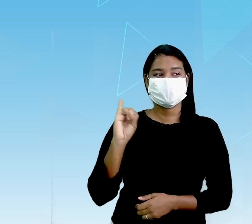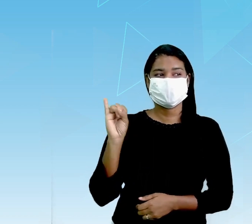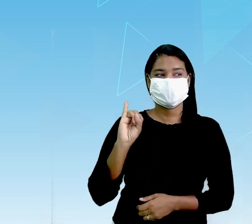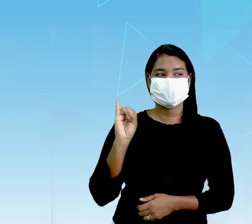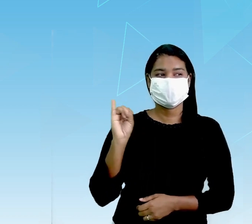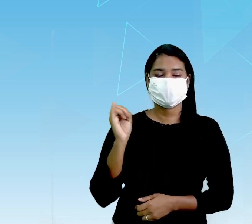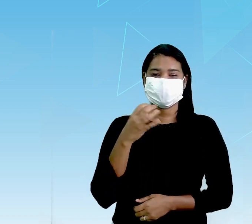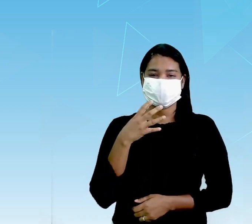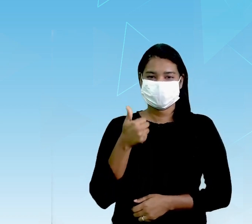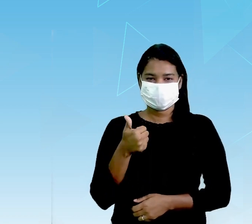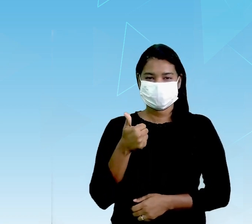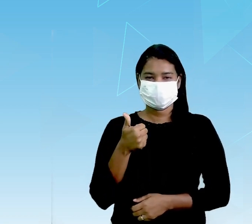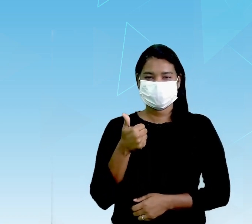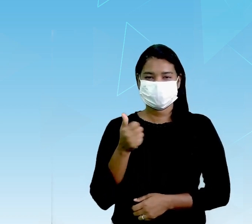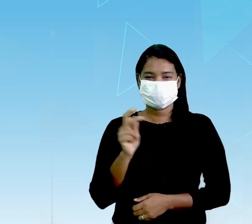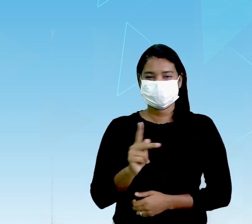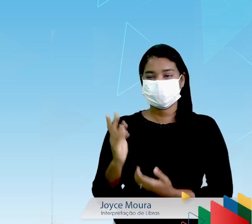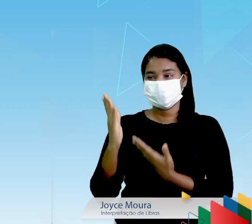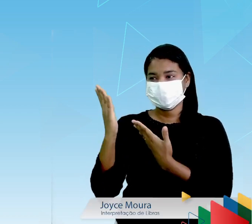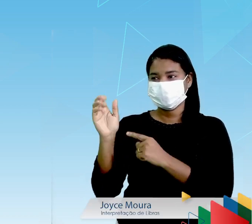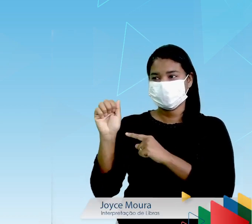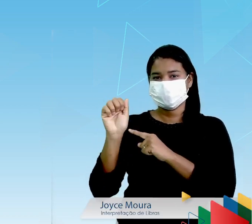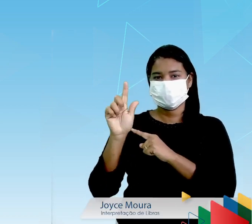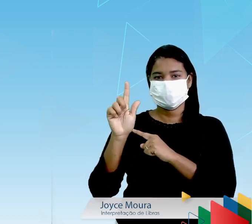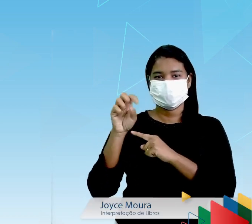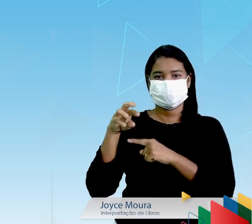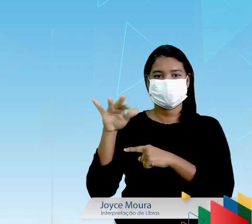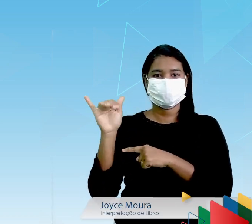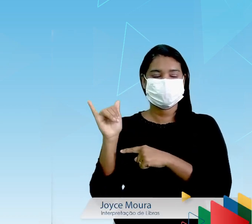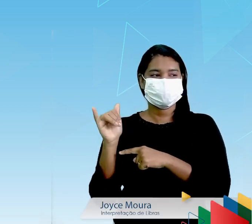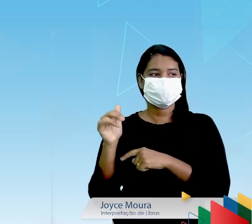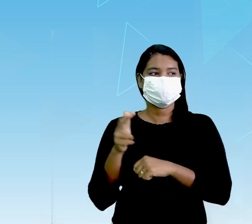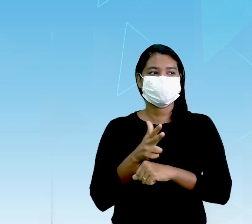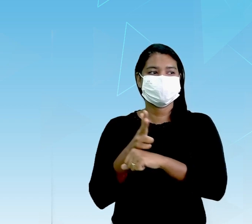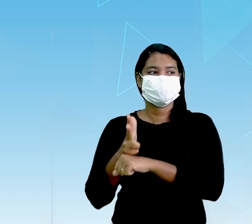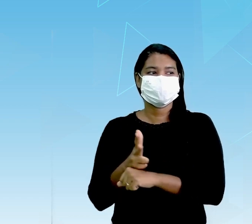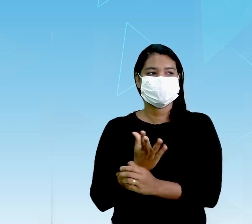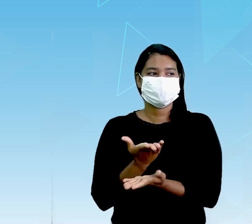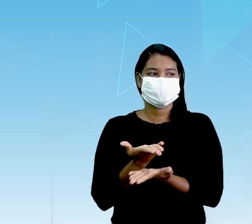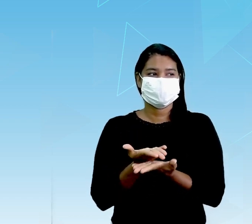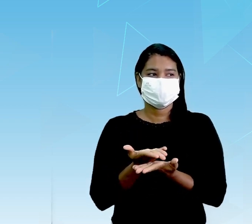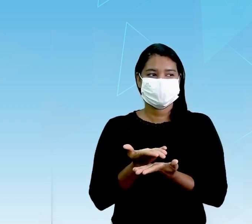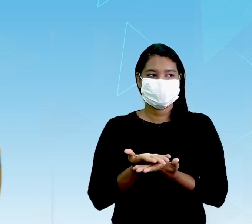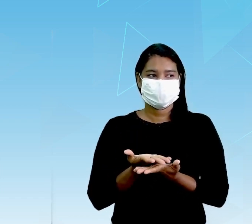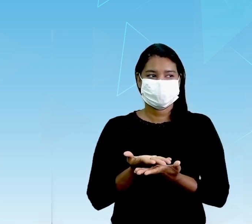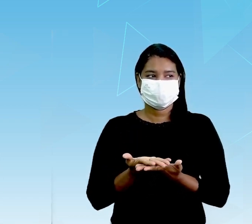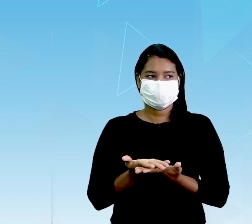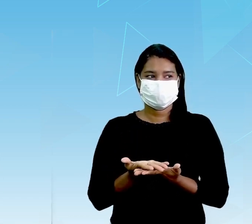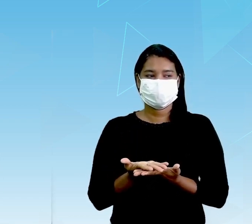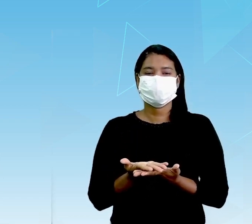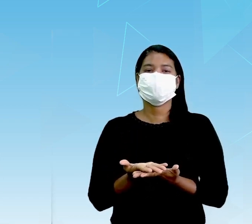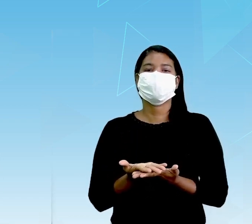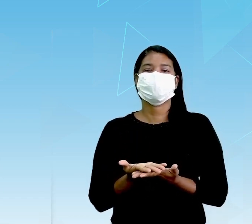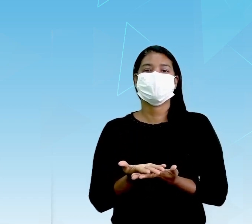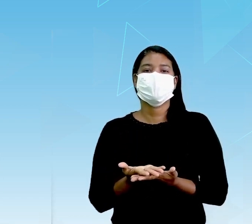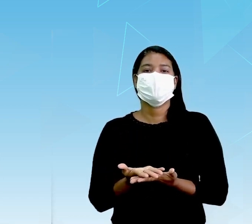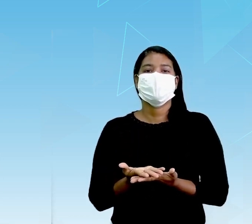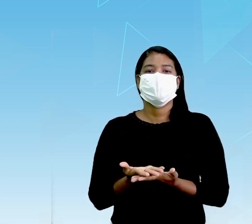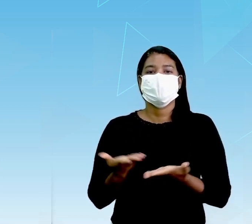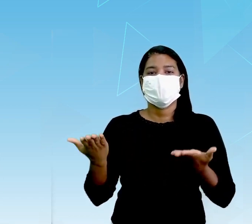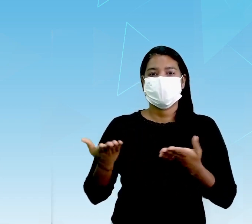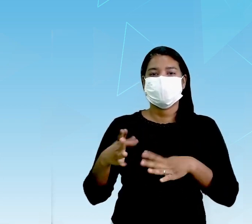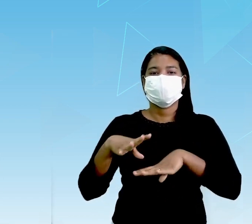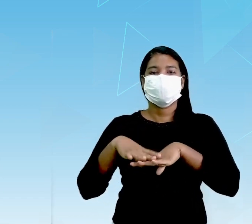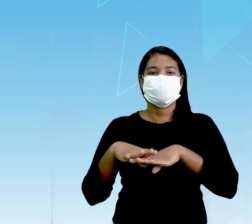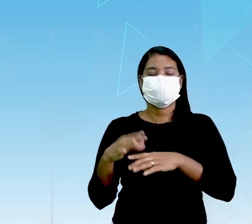Olá pessoal, tudo bem? Professor me serve aqui de volta para mais uma videoaula com vocês. E aí nós vamos falar hoje